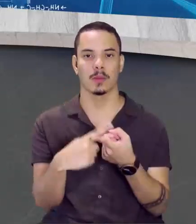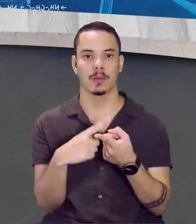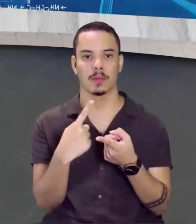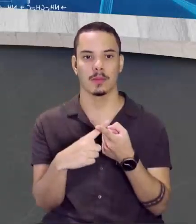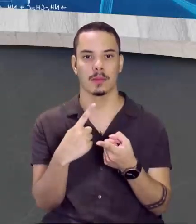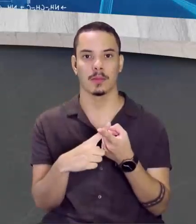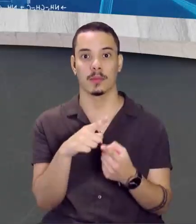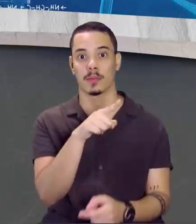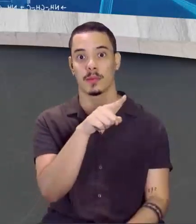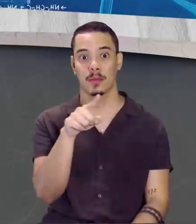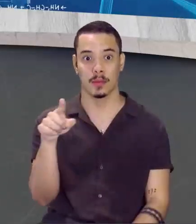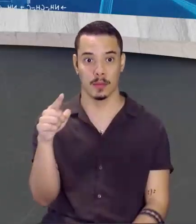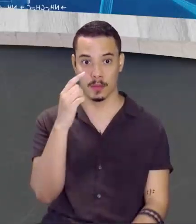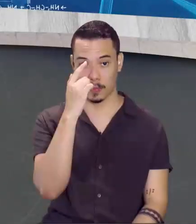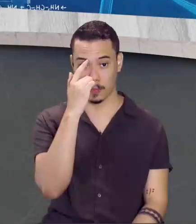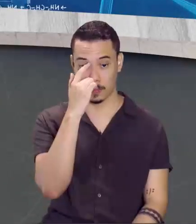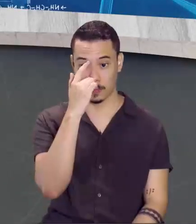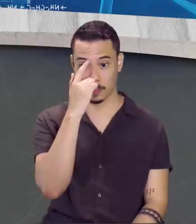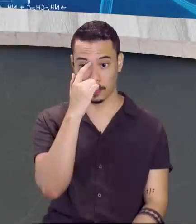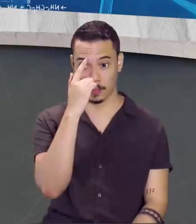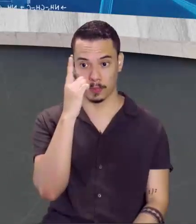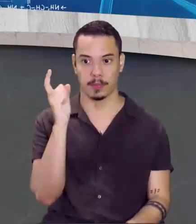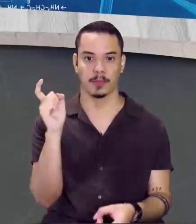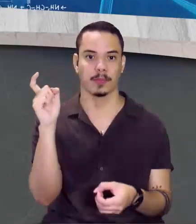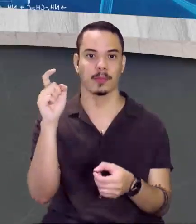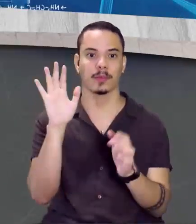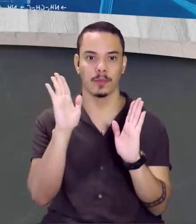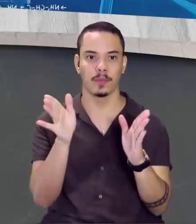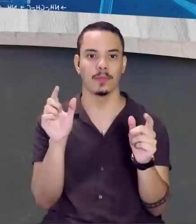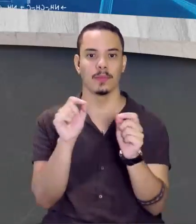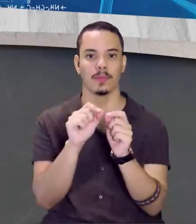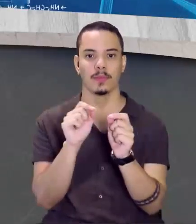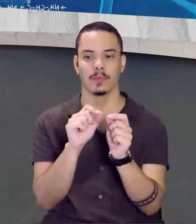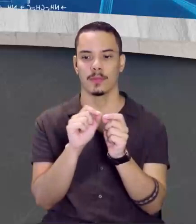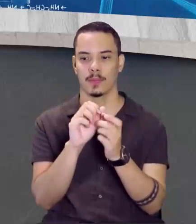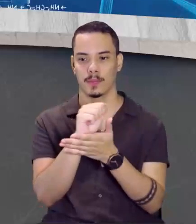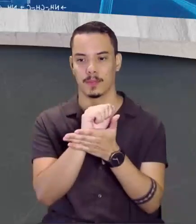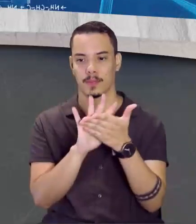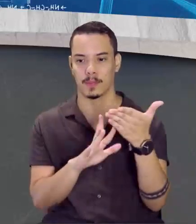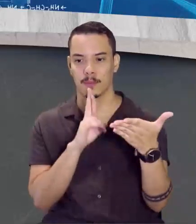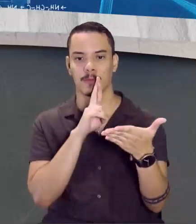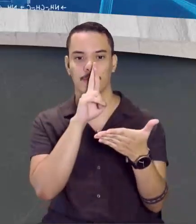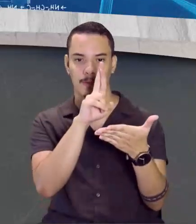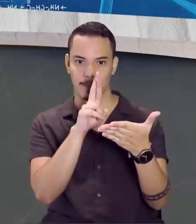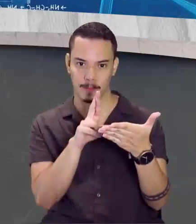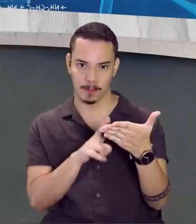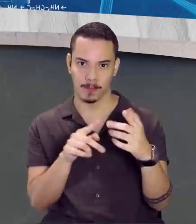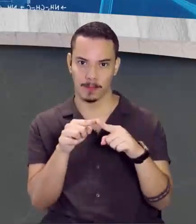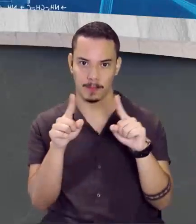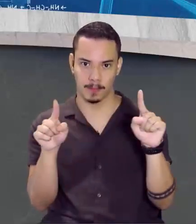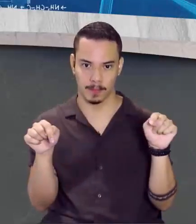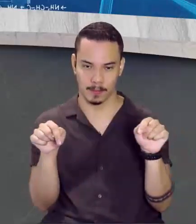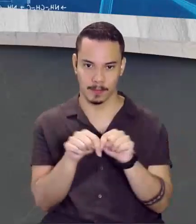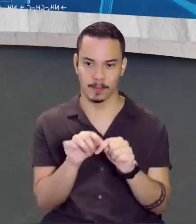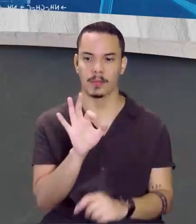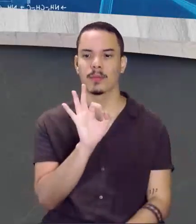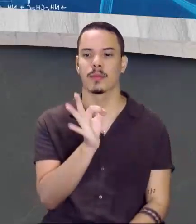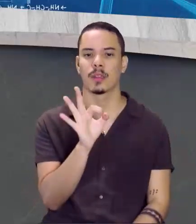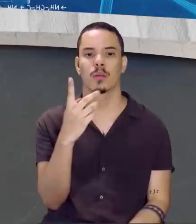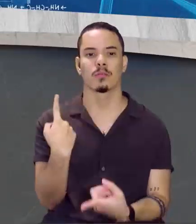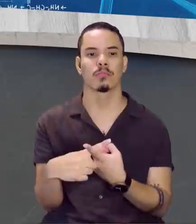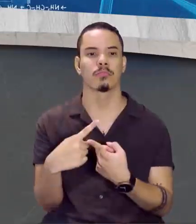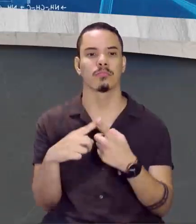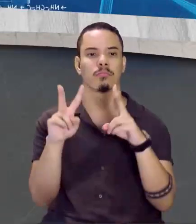você acabou de realizar aquela atividade de sala, onde o